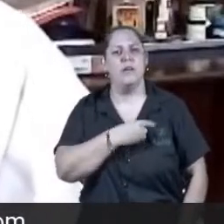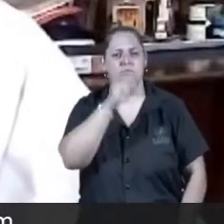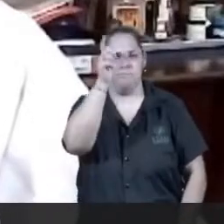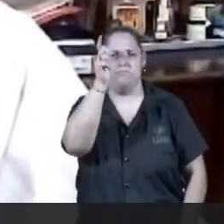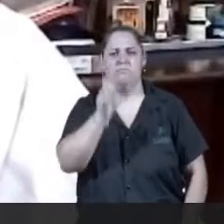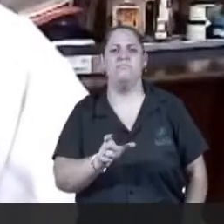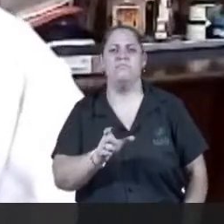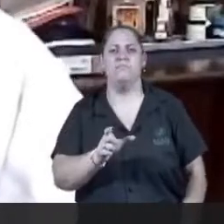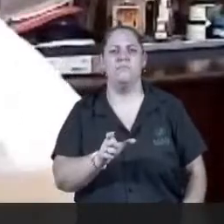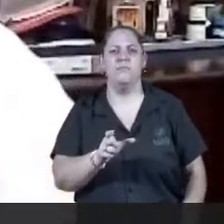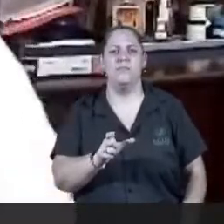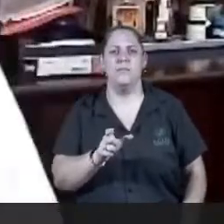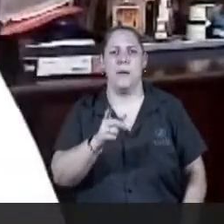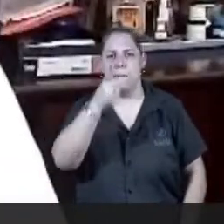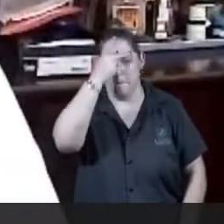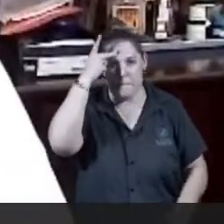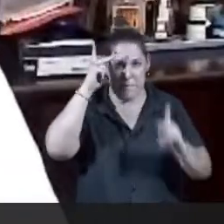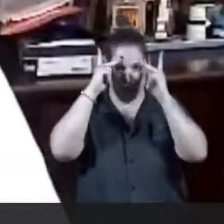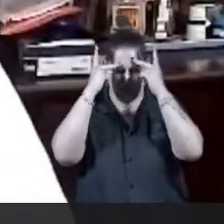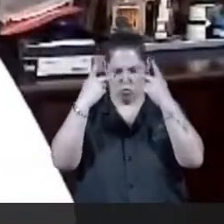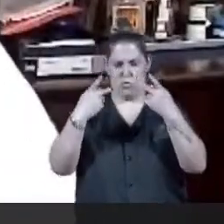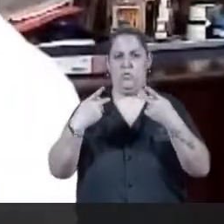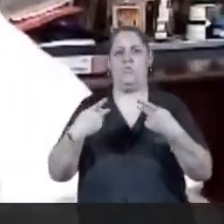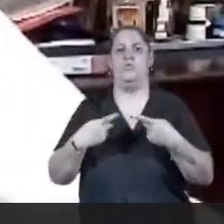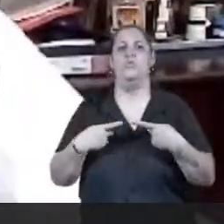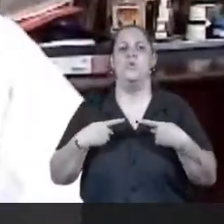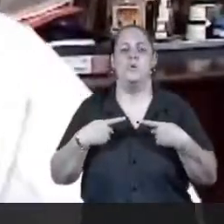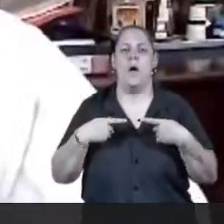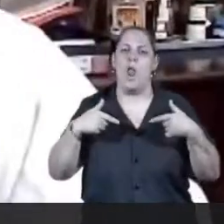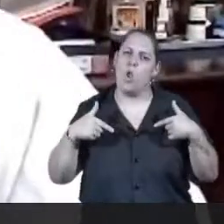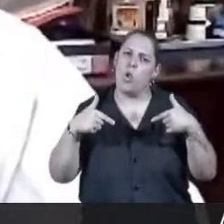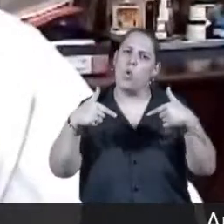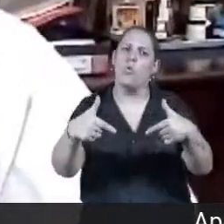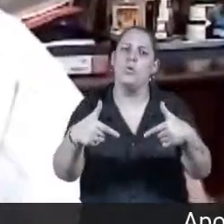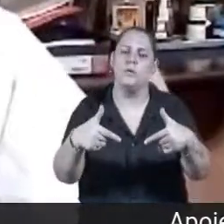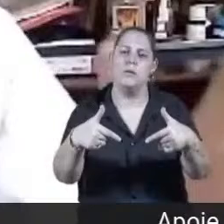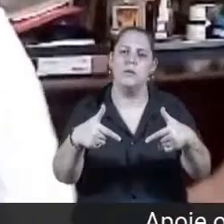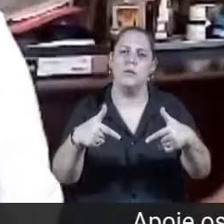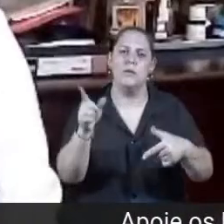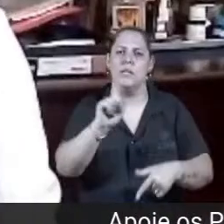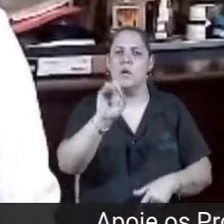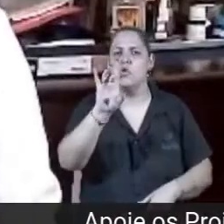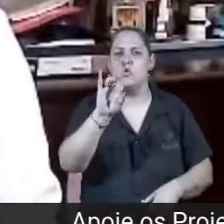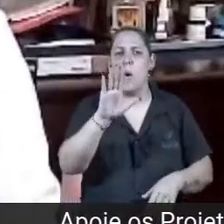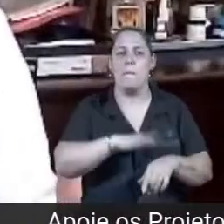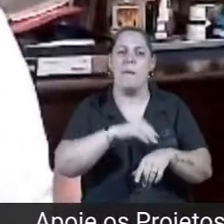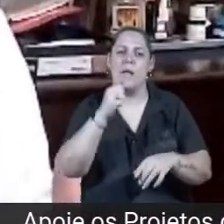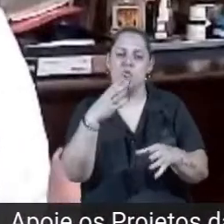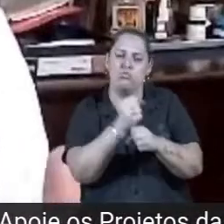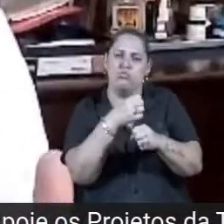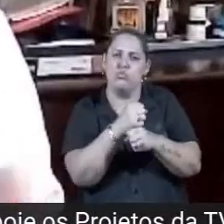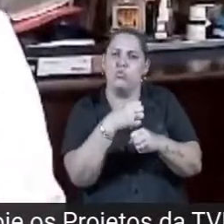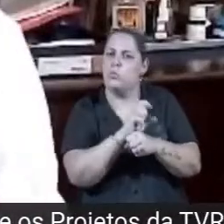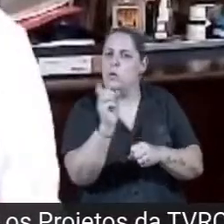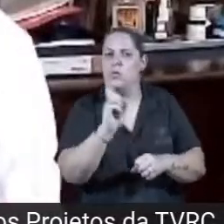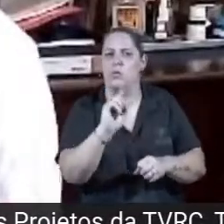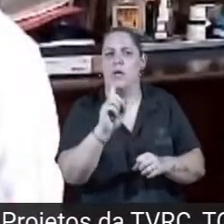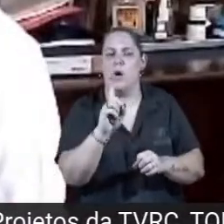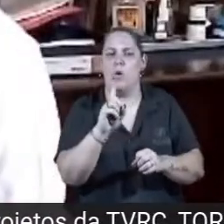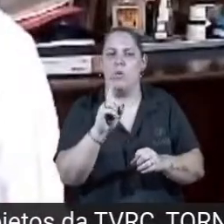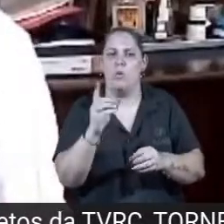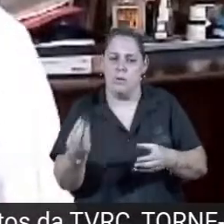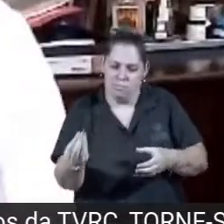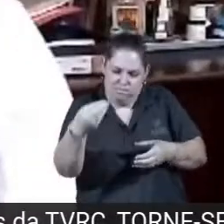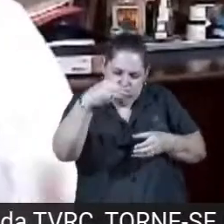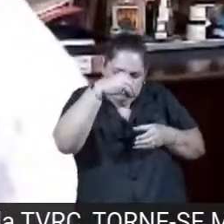personificada na tua pessoa essas bandeiras. Portanto, não é só mais um número. Tu traz para dentro